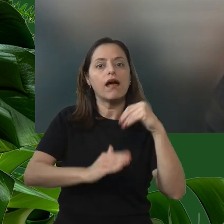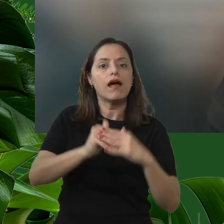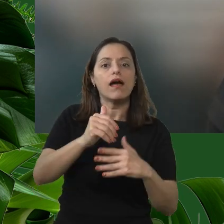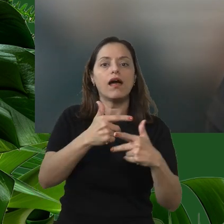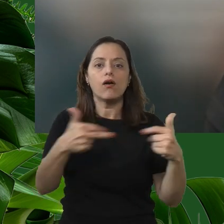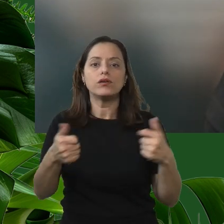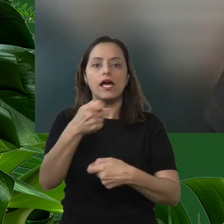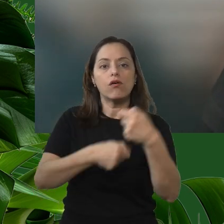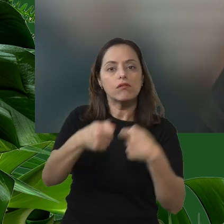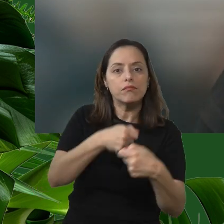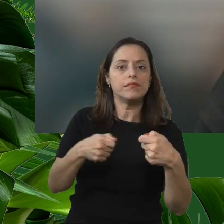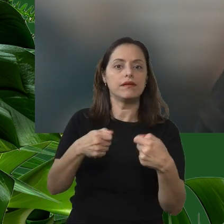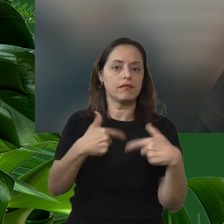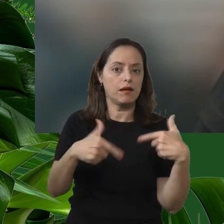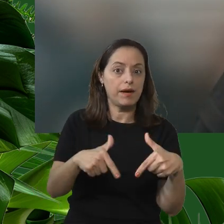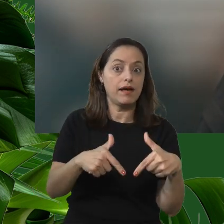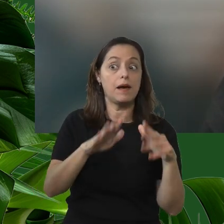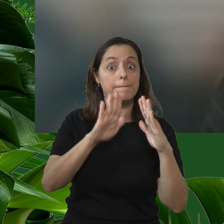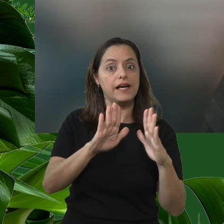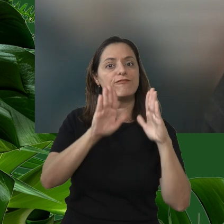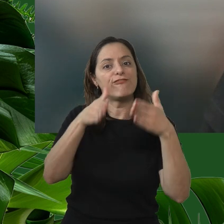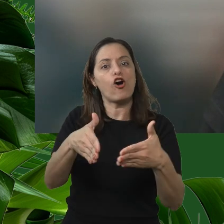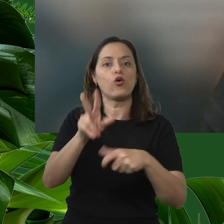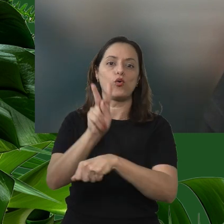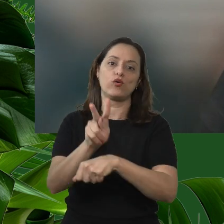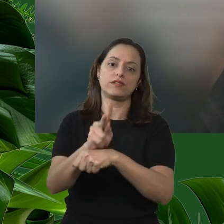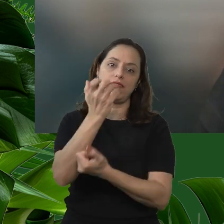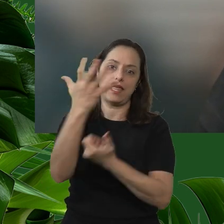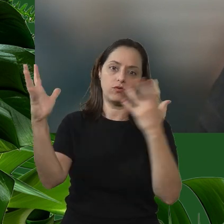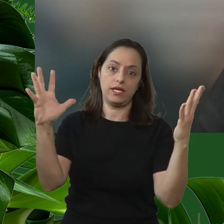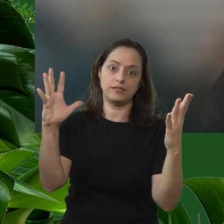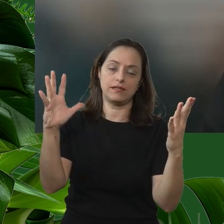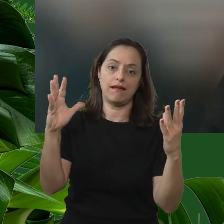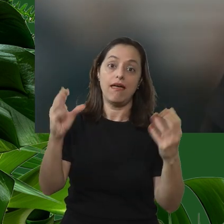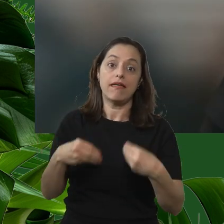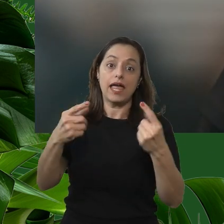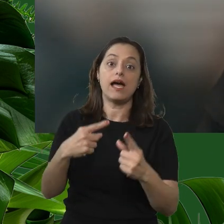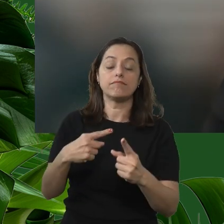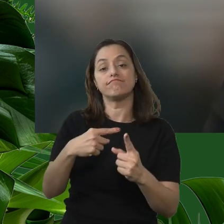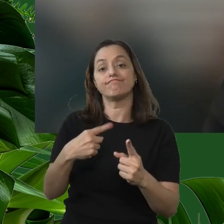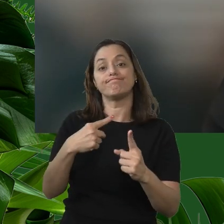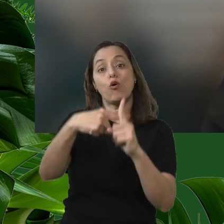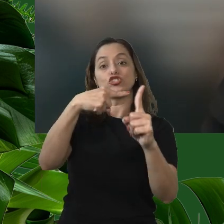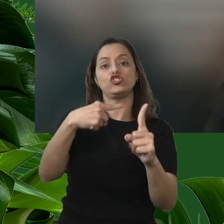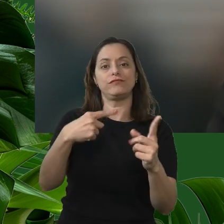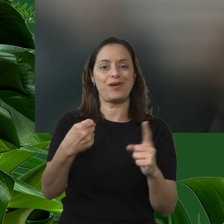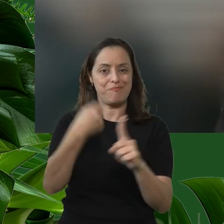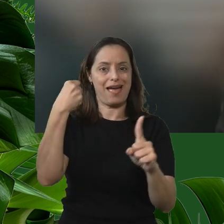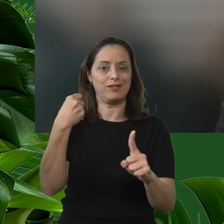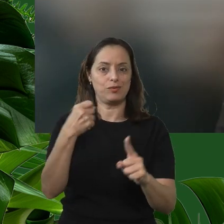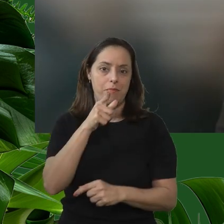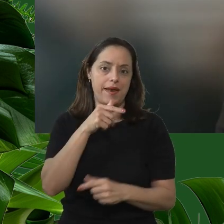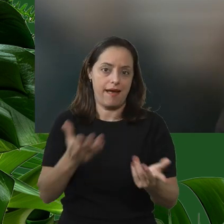que favoreçam conservação da natureza e geração de impacto positivo para a água, né? Então, como exemplo, a gente